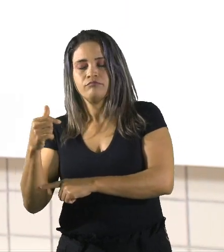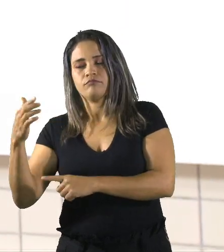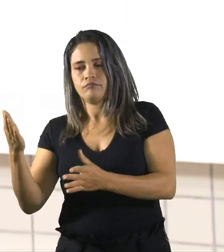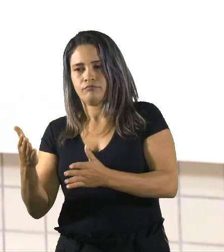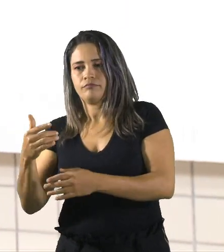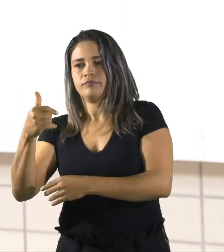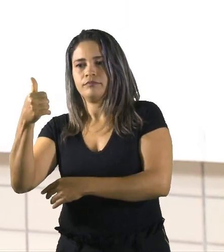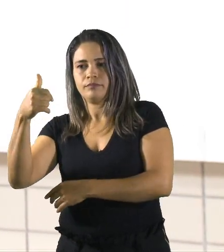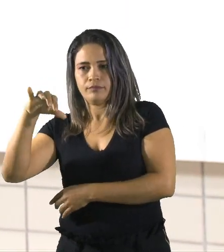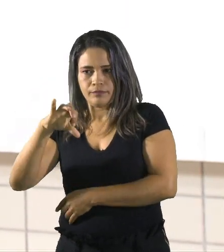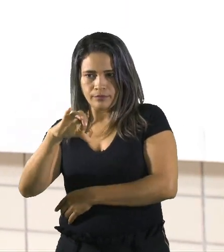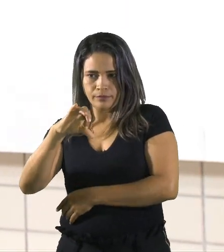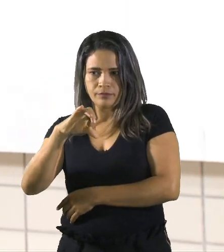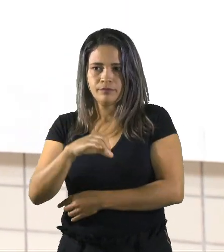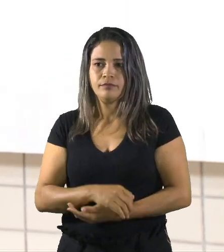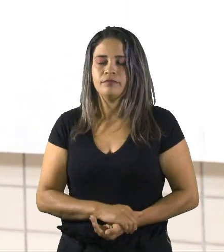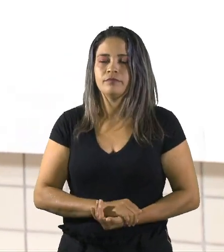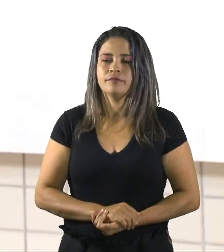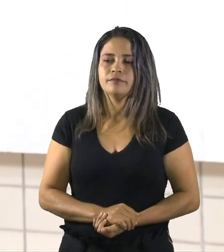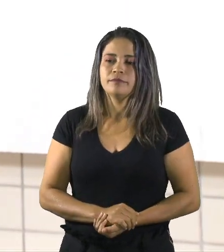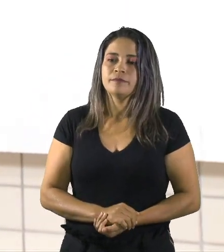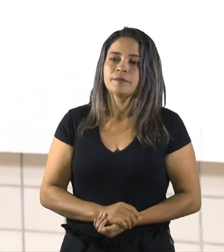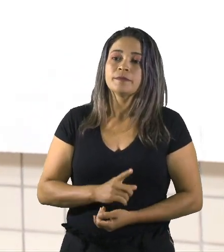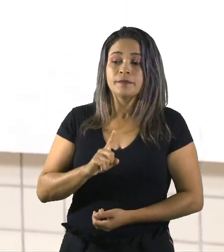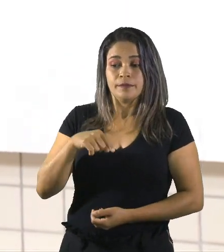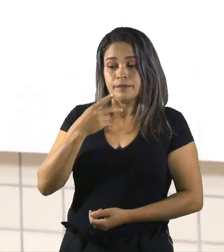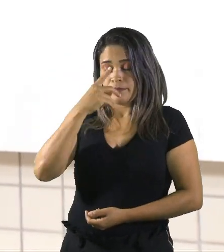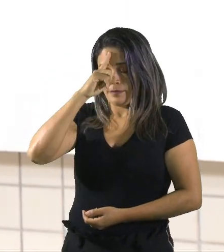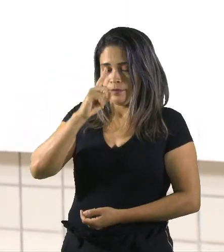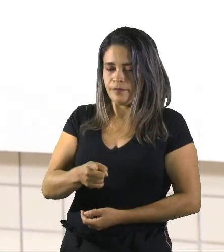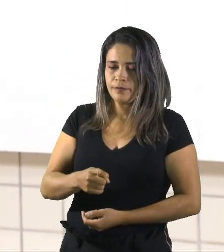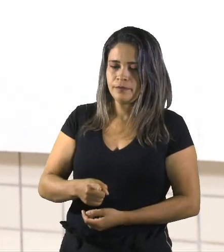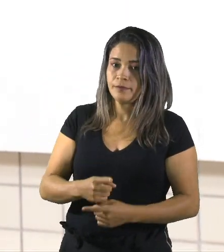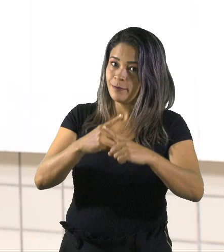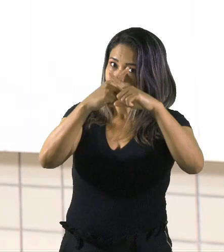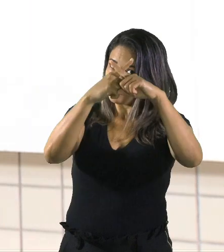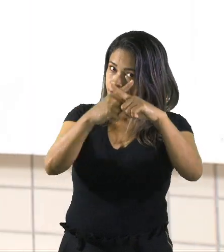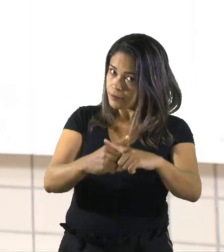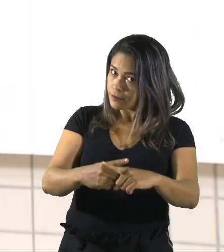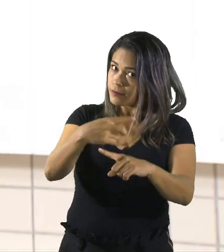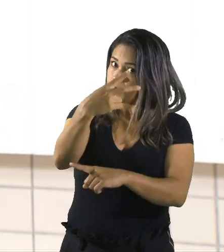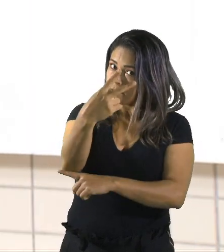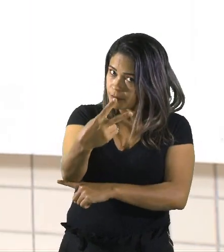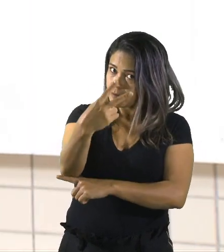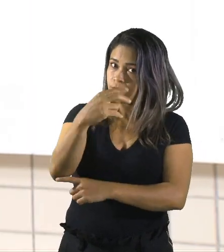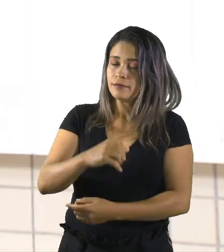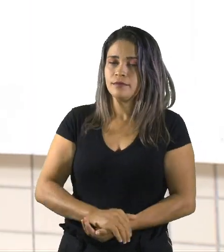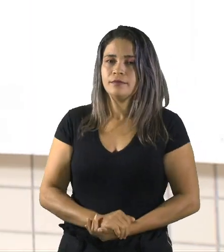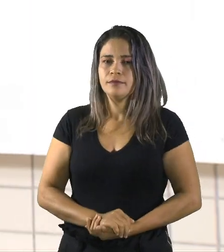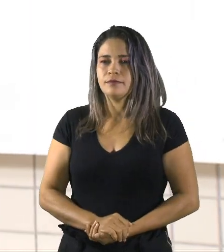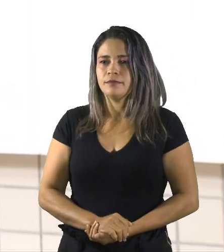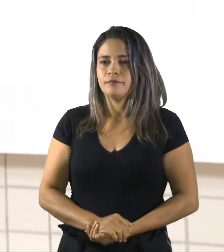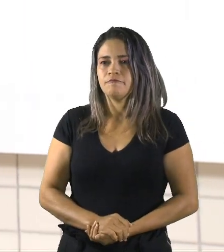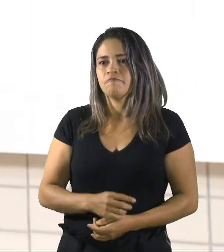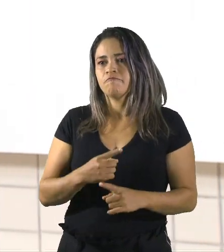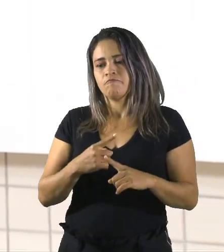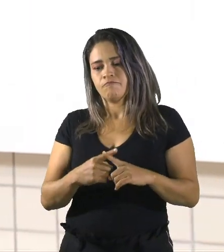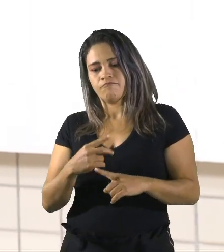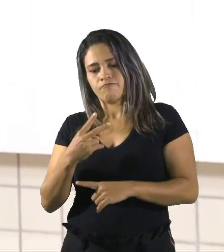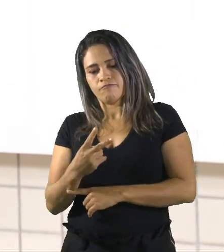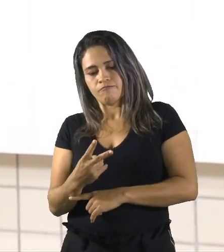19, certo? Depois eu disse o quê? Multiplica por 2. Multiplicado por 2